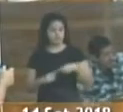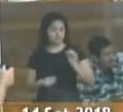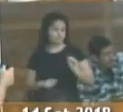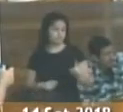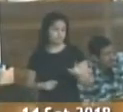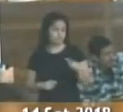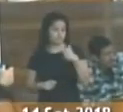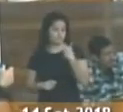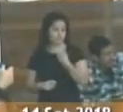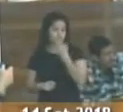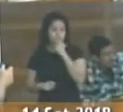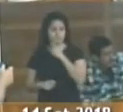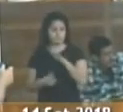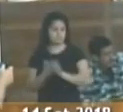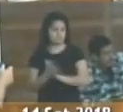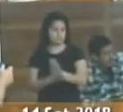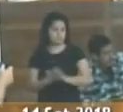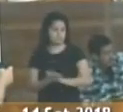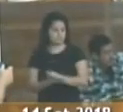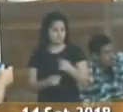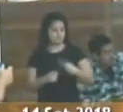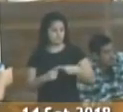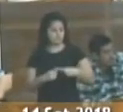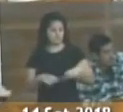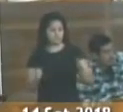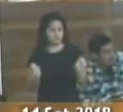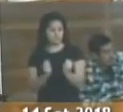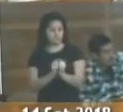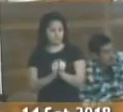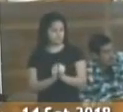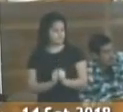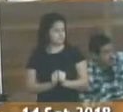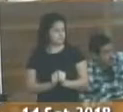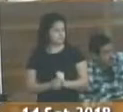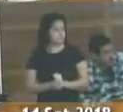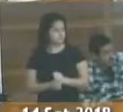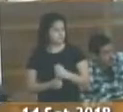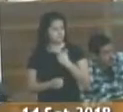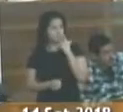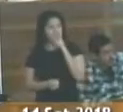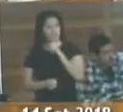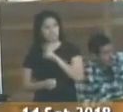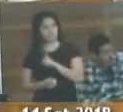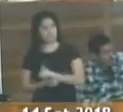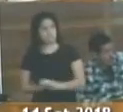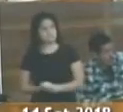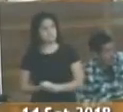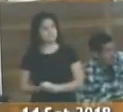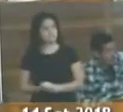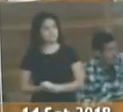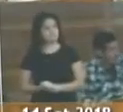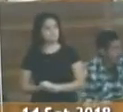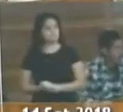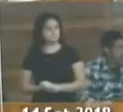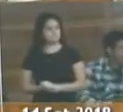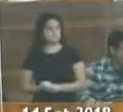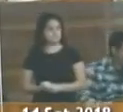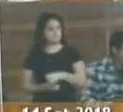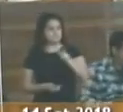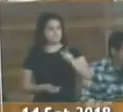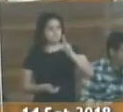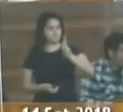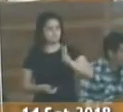consegue nada, para que juntos a gente possa chegar a um bom termo. Doutor Gustavo